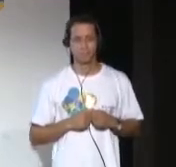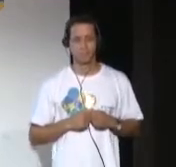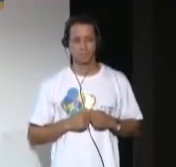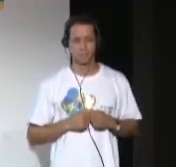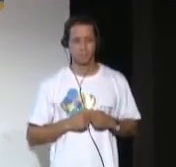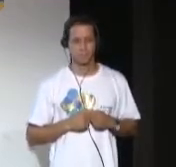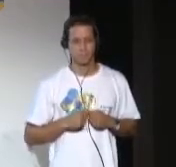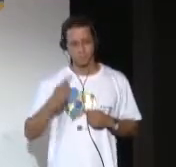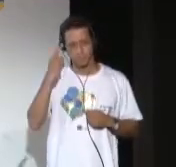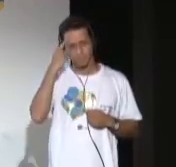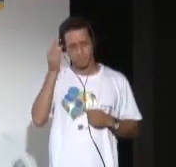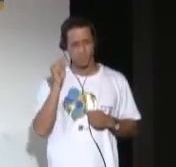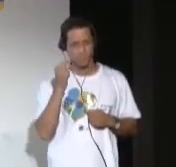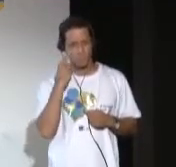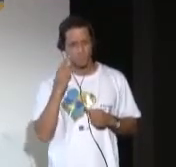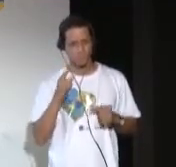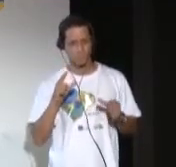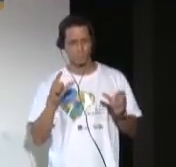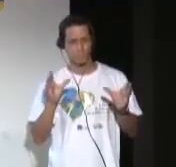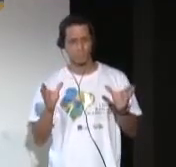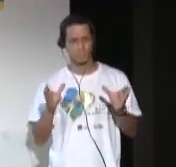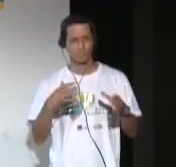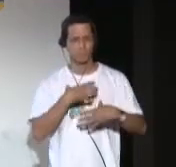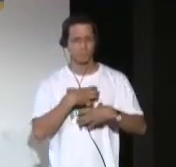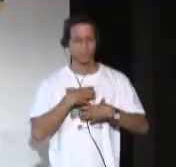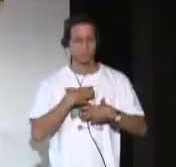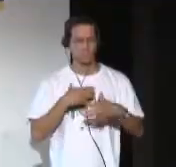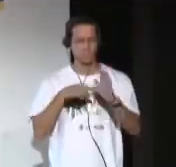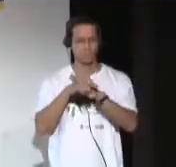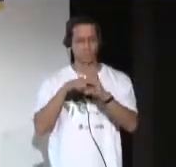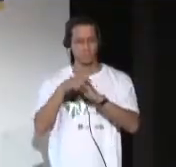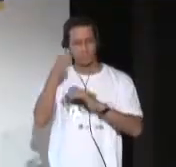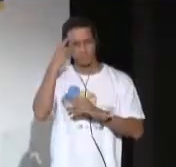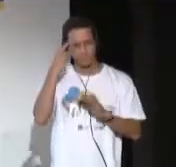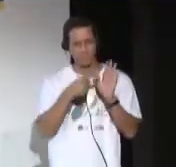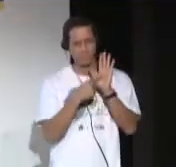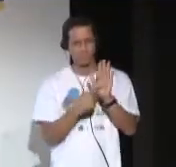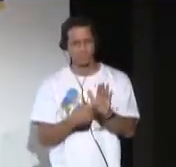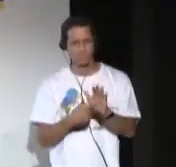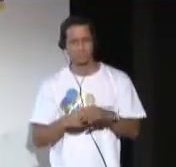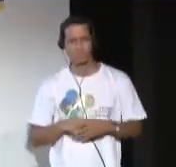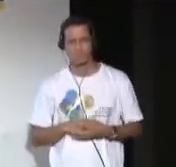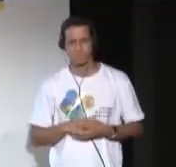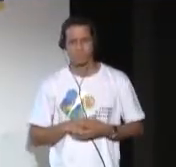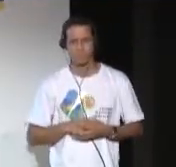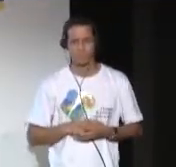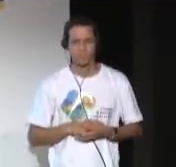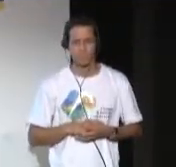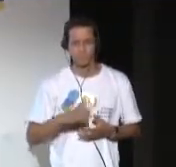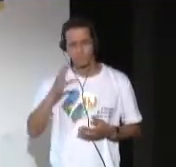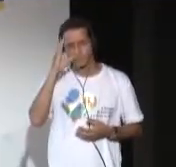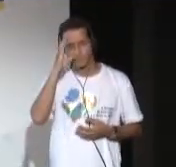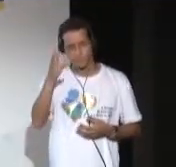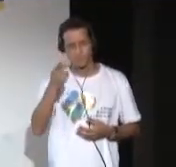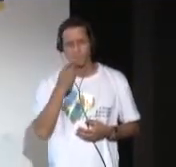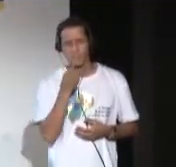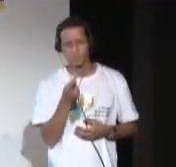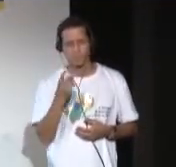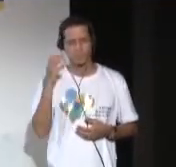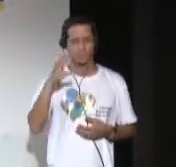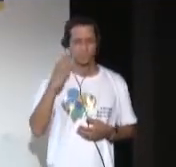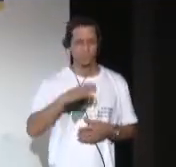e a nossa avaliação, inclusive, ajuda as nossas crianças a ter excelentes resultados nos testes internacionais e no